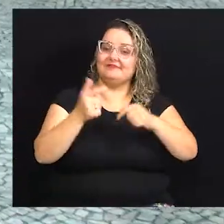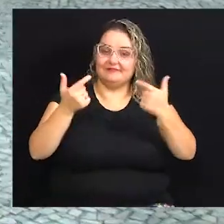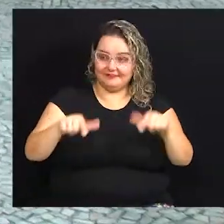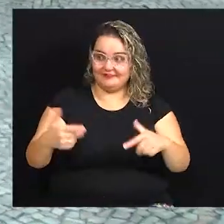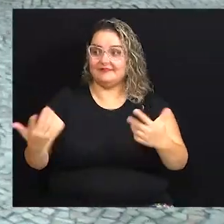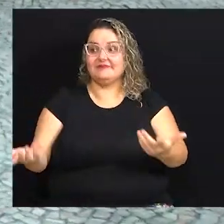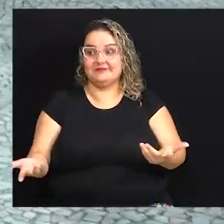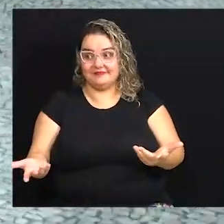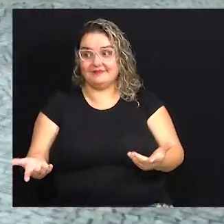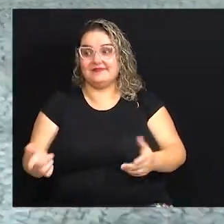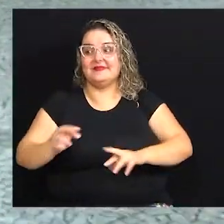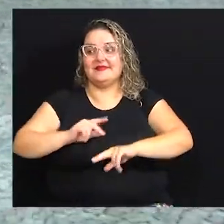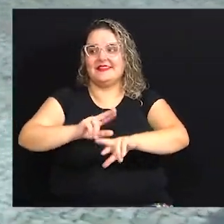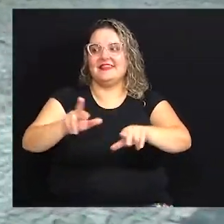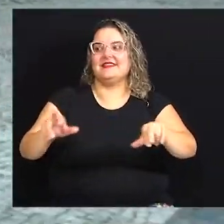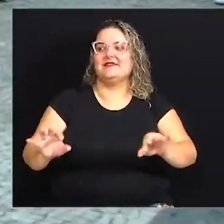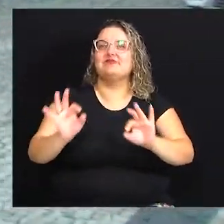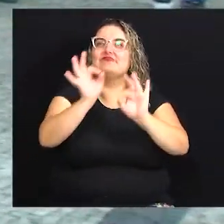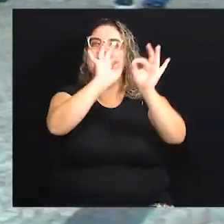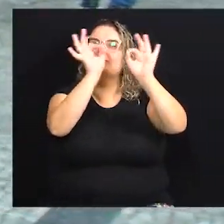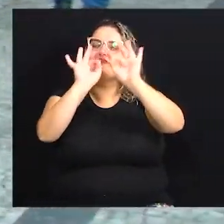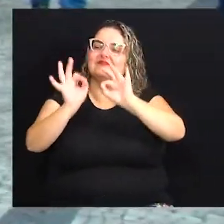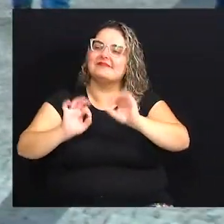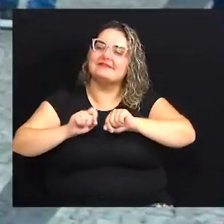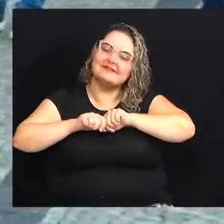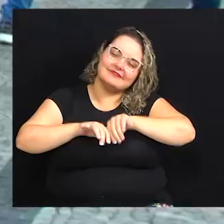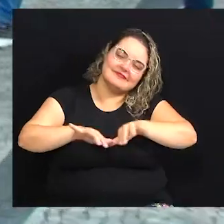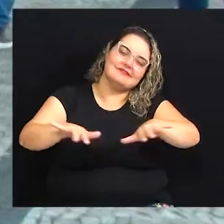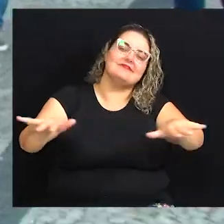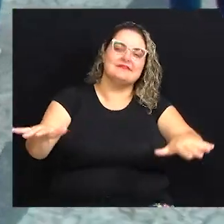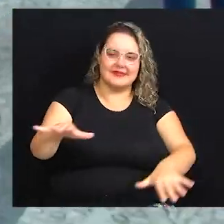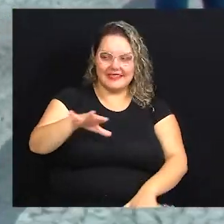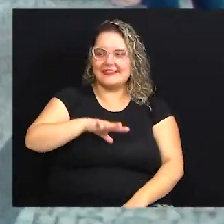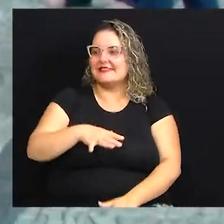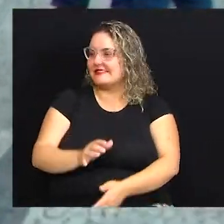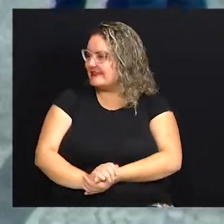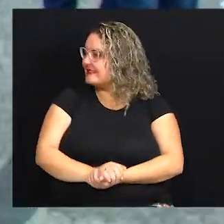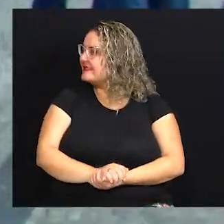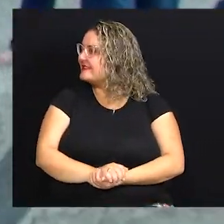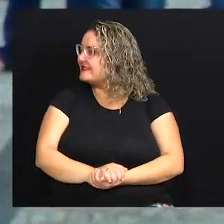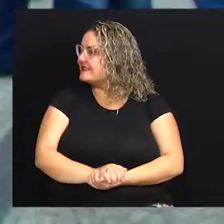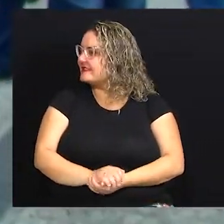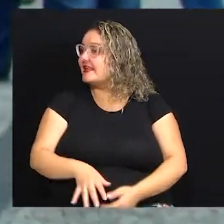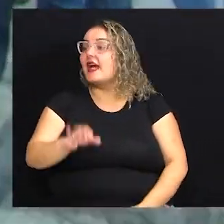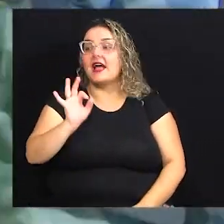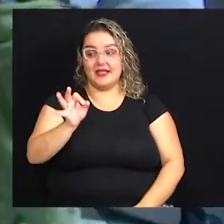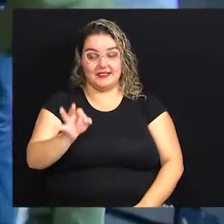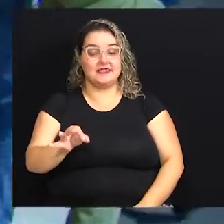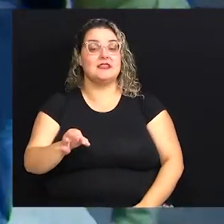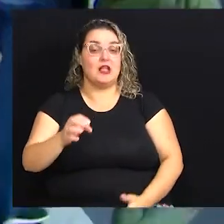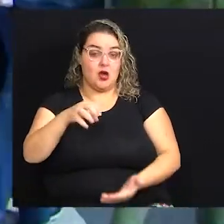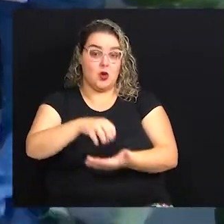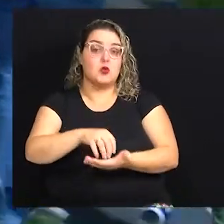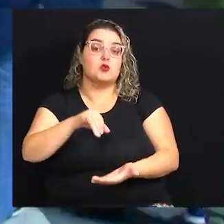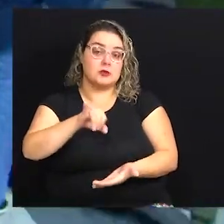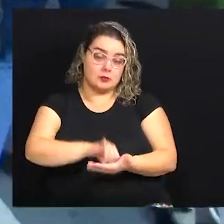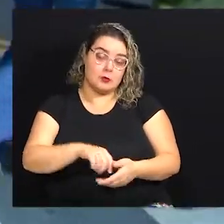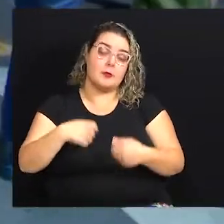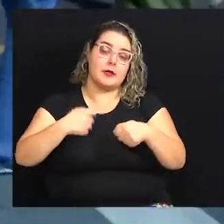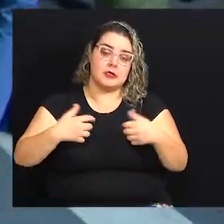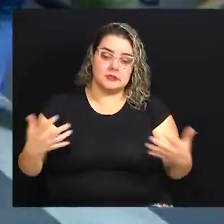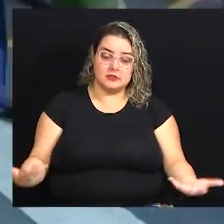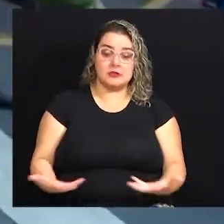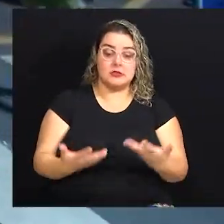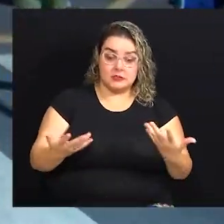local através das muitas decorações espalhadas pela cidade. Exatamente, o centro precisa